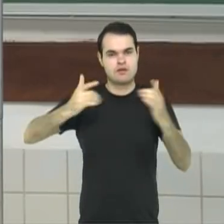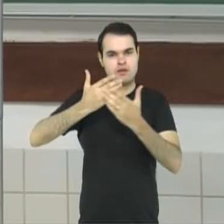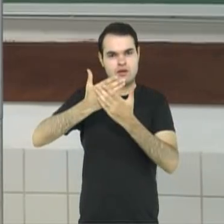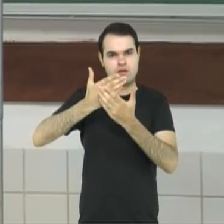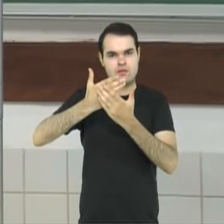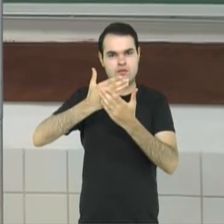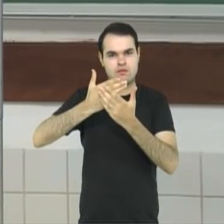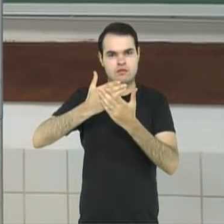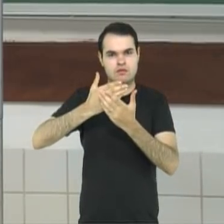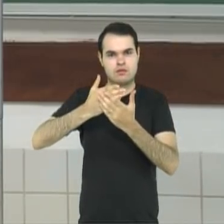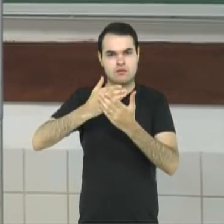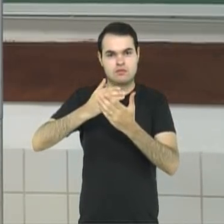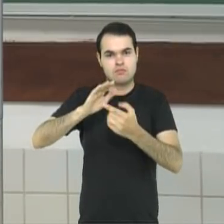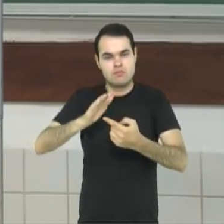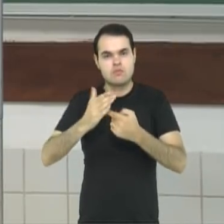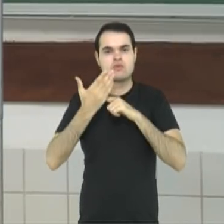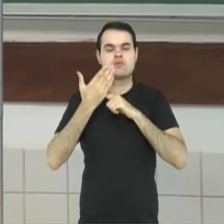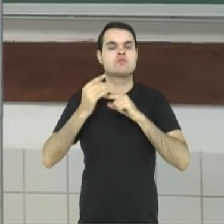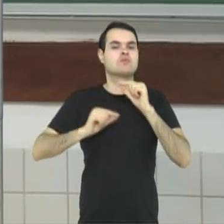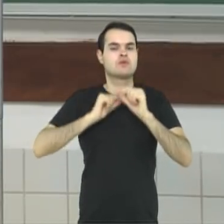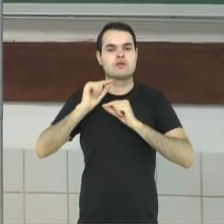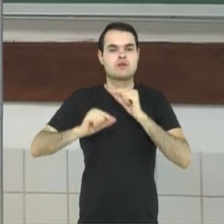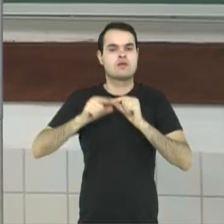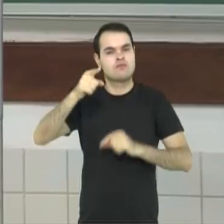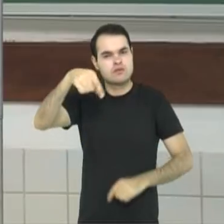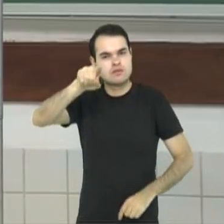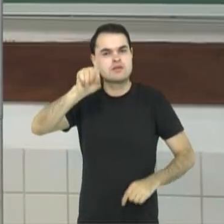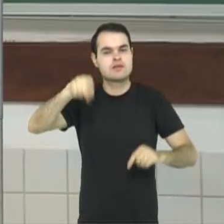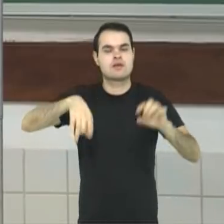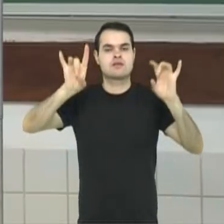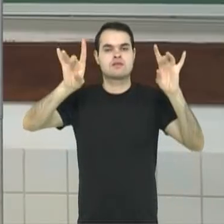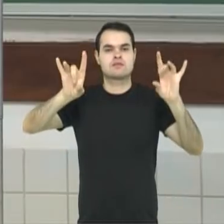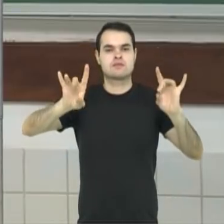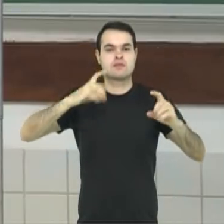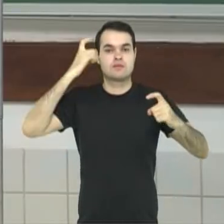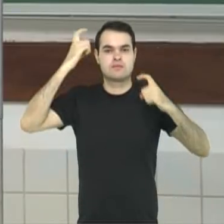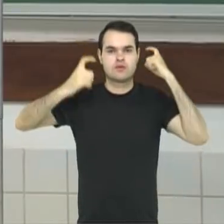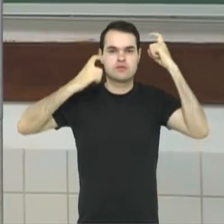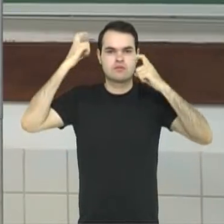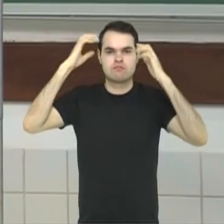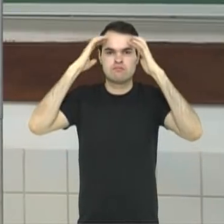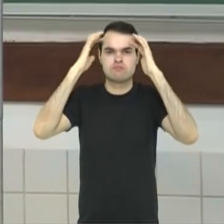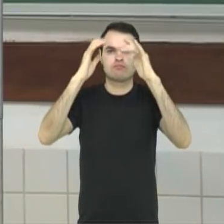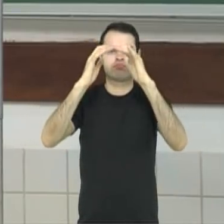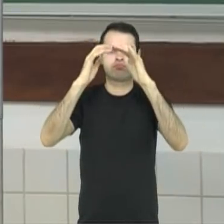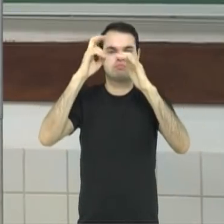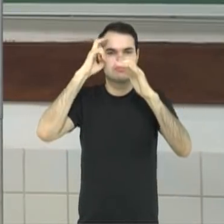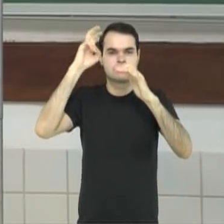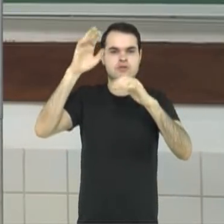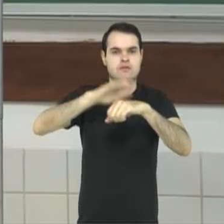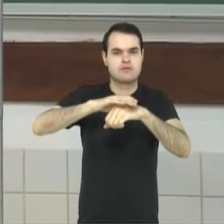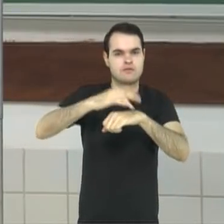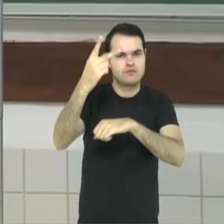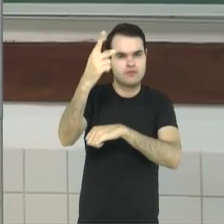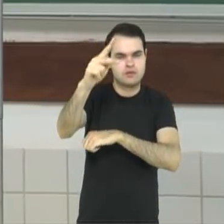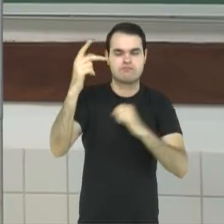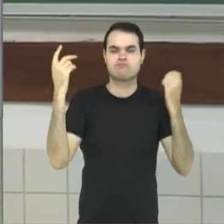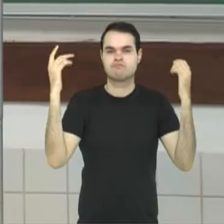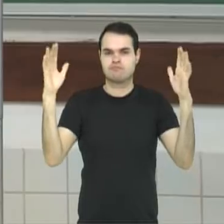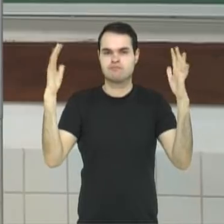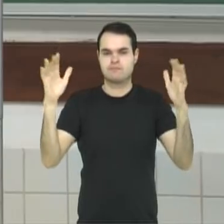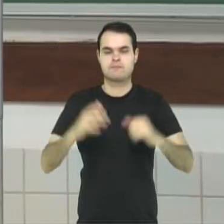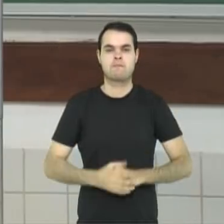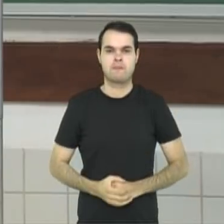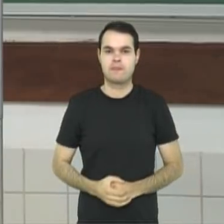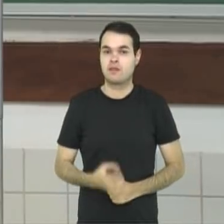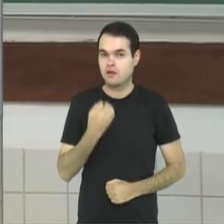Isso mostra o quanto vocês são especiais, o quanto vocês se preocupam com o intelecto de vocês. Parabéns! É sempre bom a gente